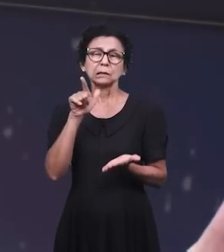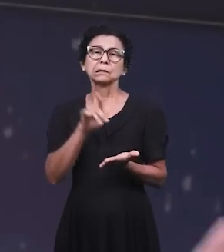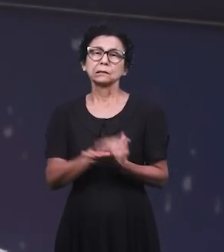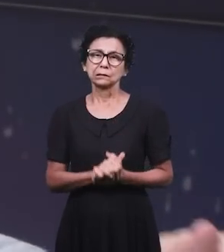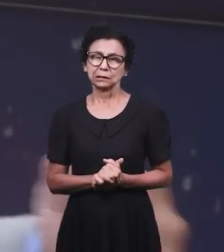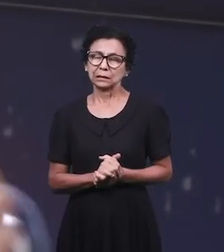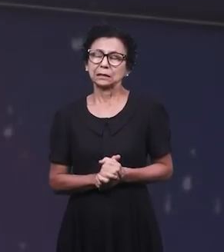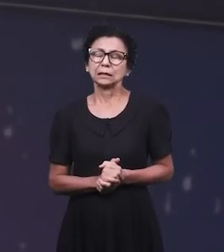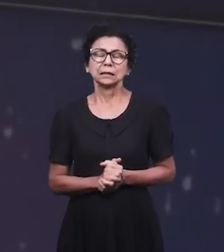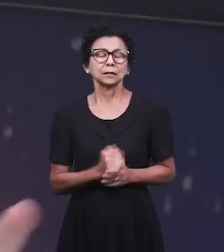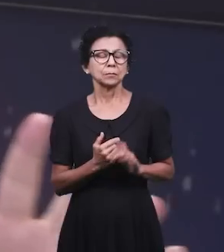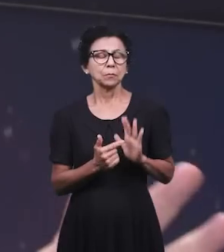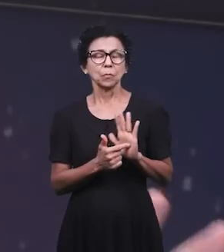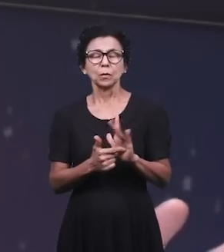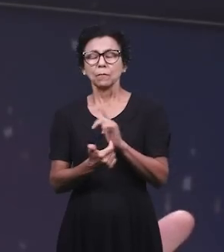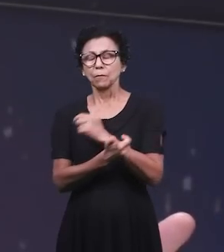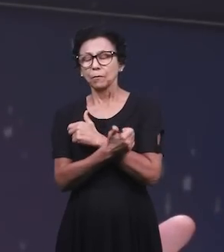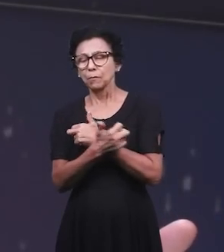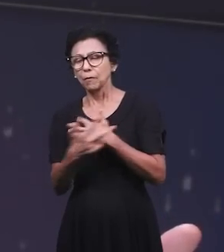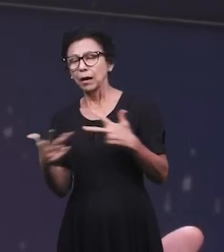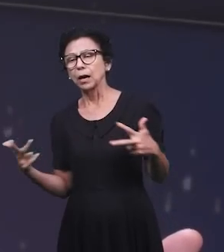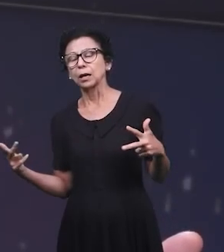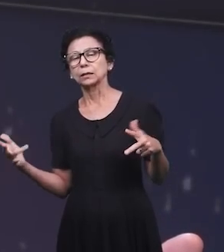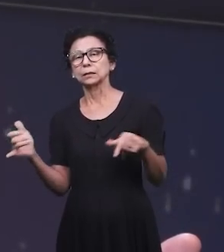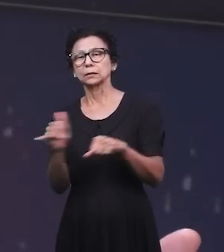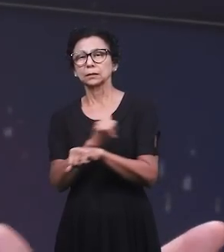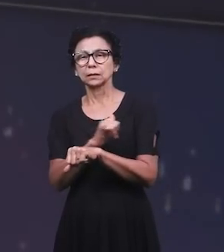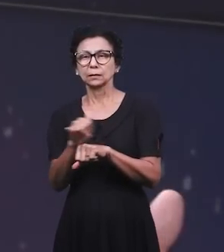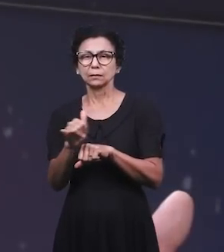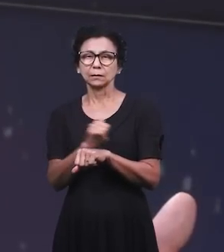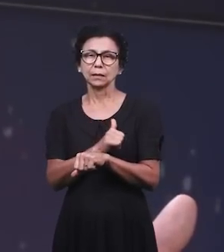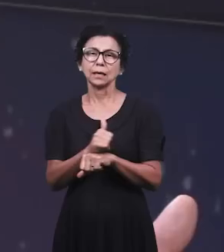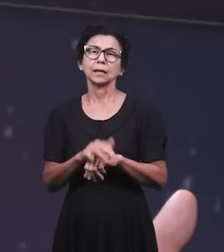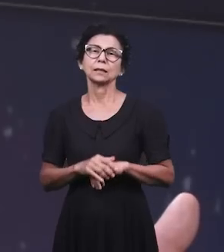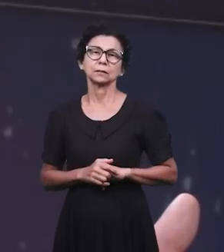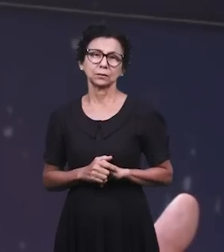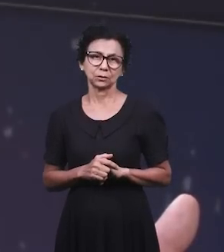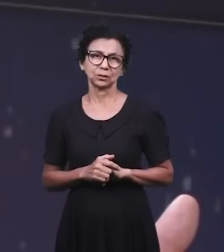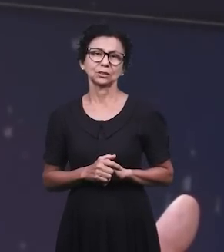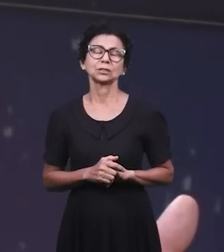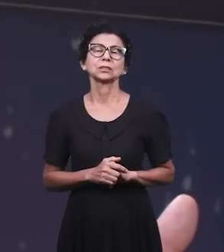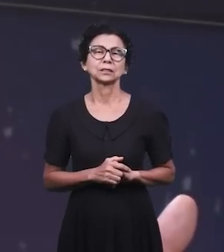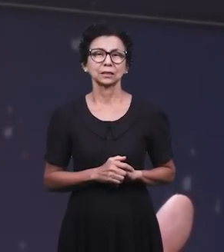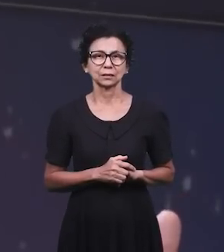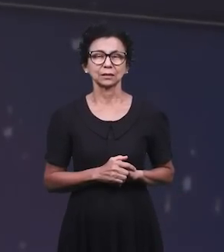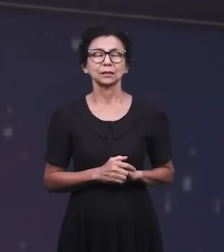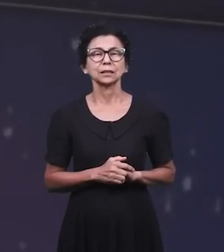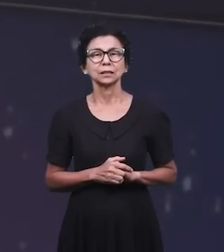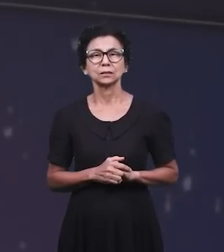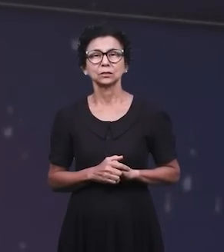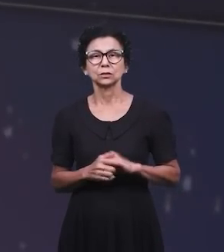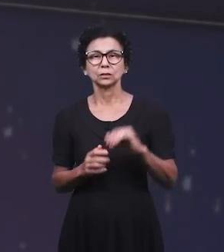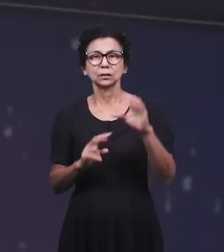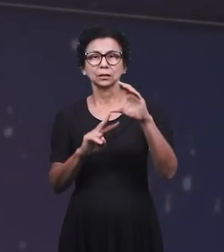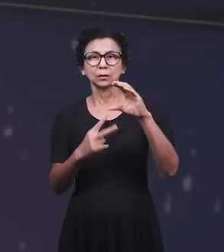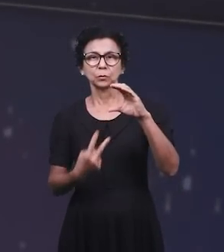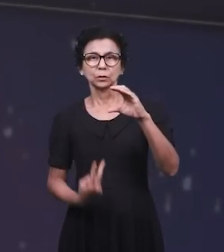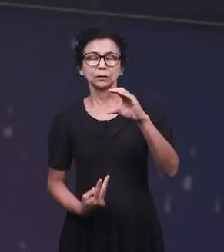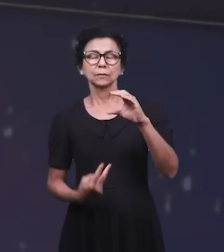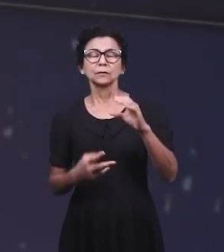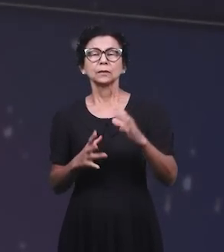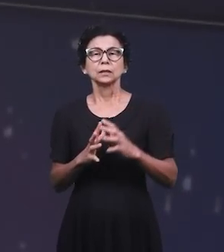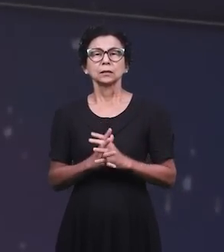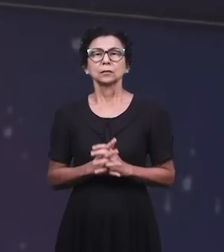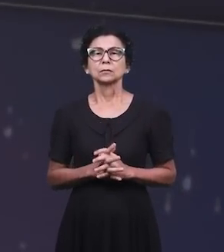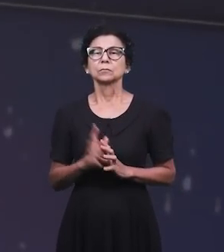literatura que falam de diversas formas que a história registra, né, de criptografia. Há um outro assunto que